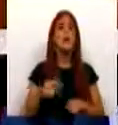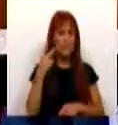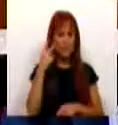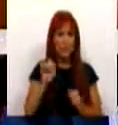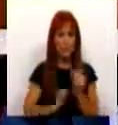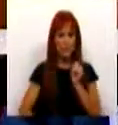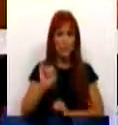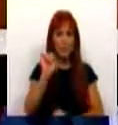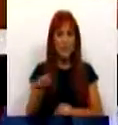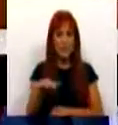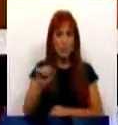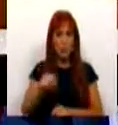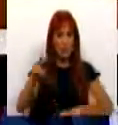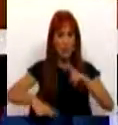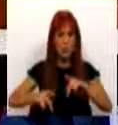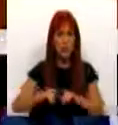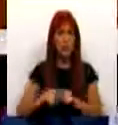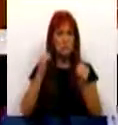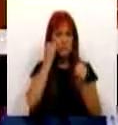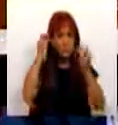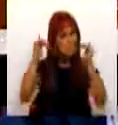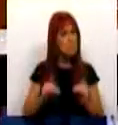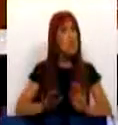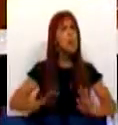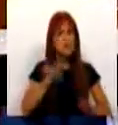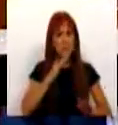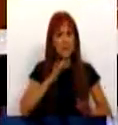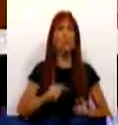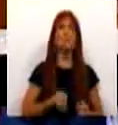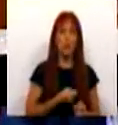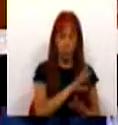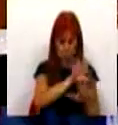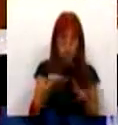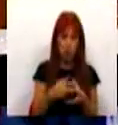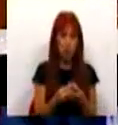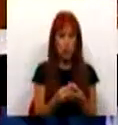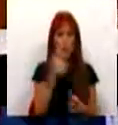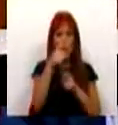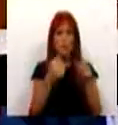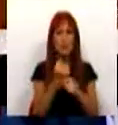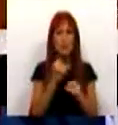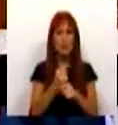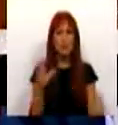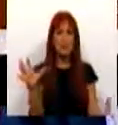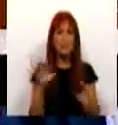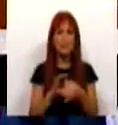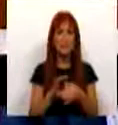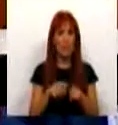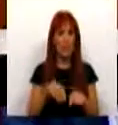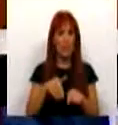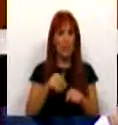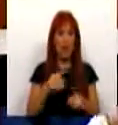a sua situação fiscal desagravada. No conjunto dos trabalhadores afetos que vão